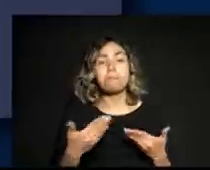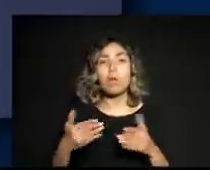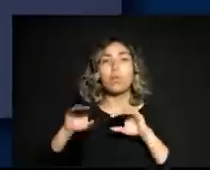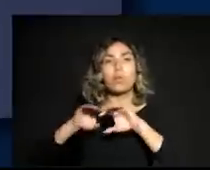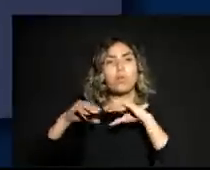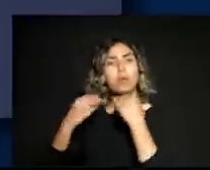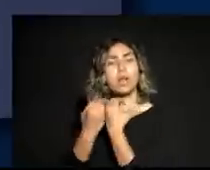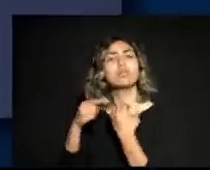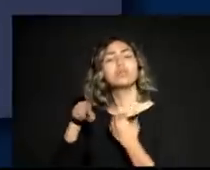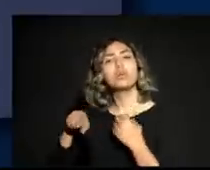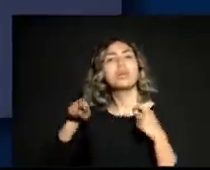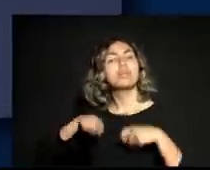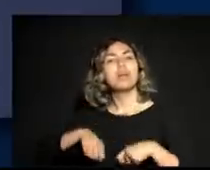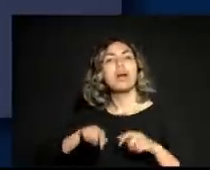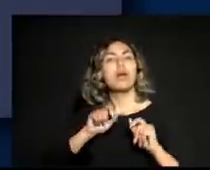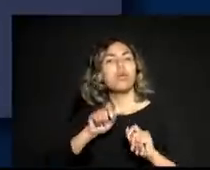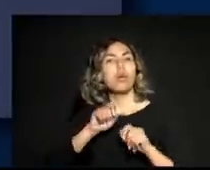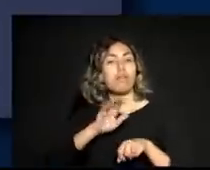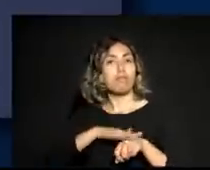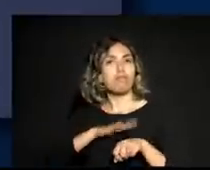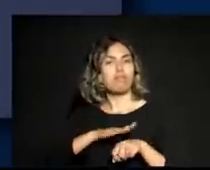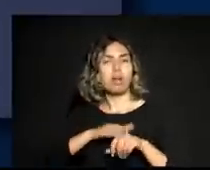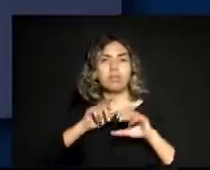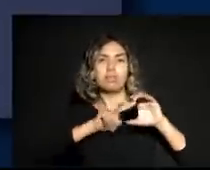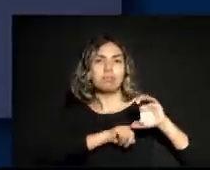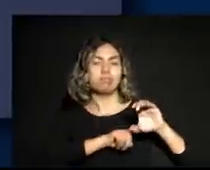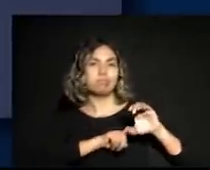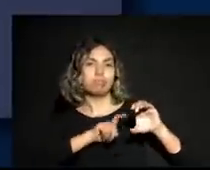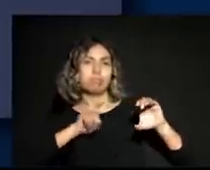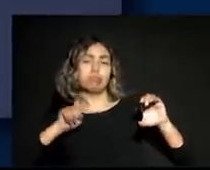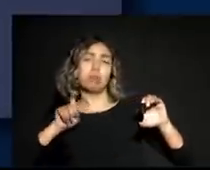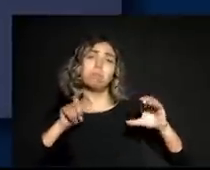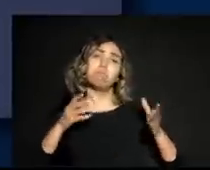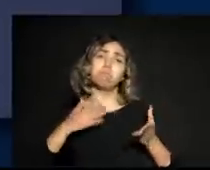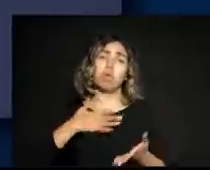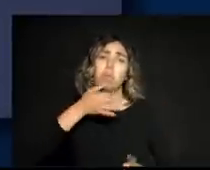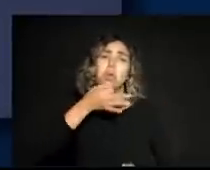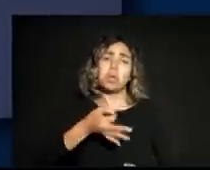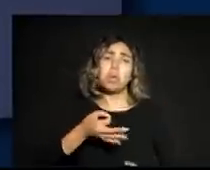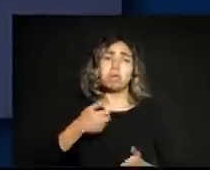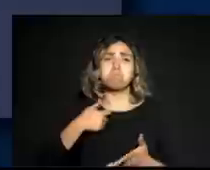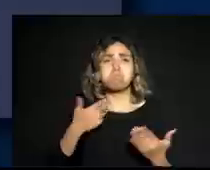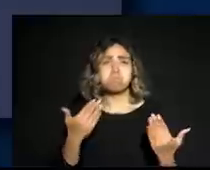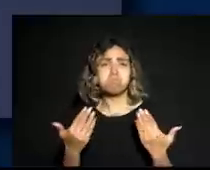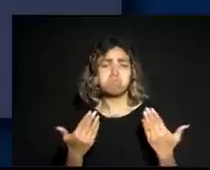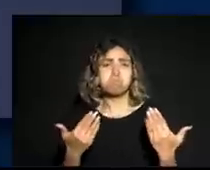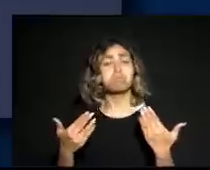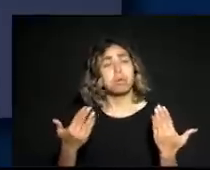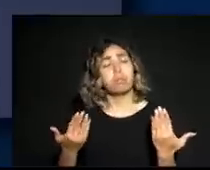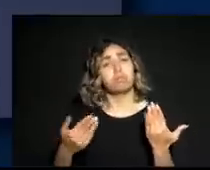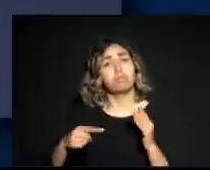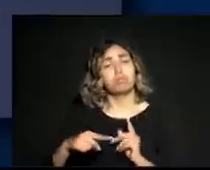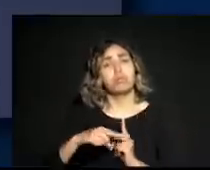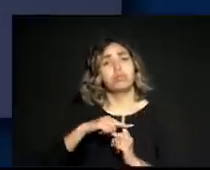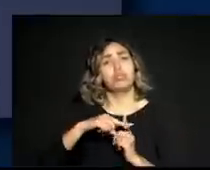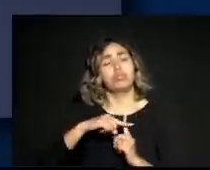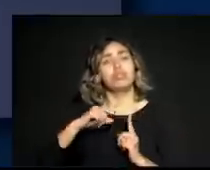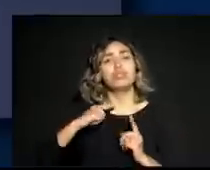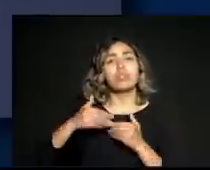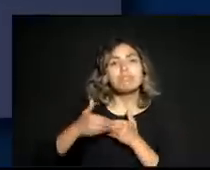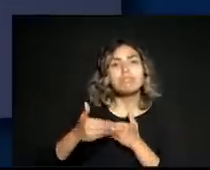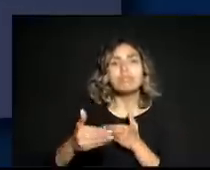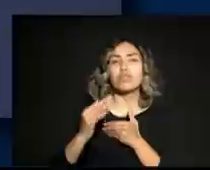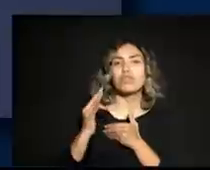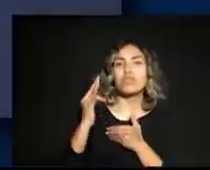tem uma certa independência do executivo Eu também acho que é positivo é no longo prazo é claro que esse